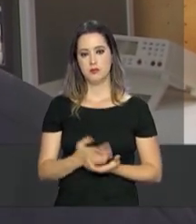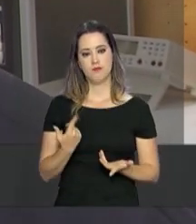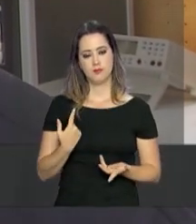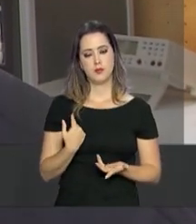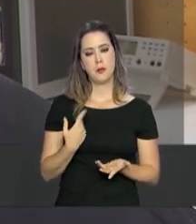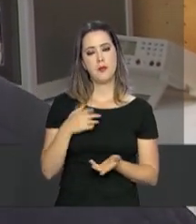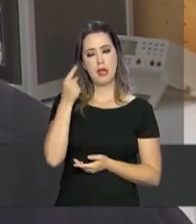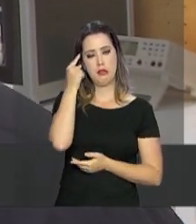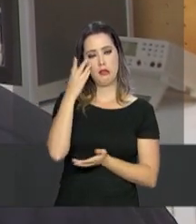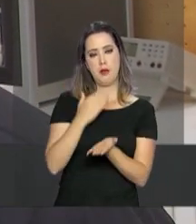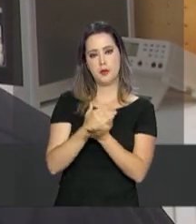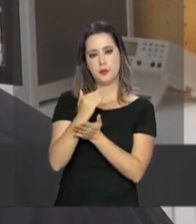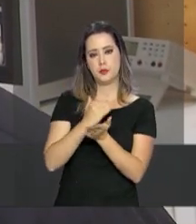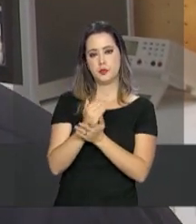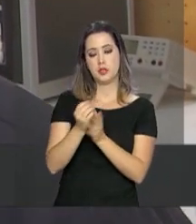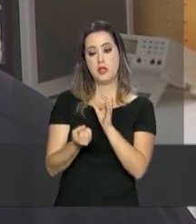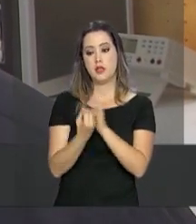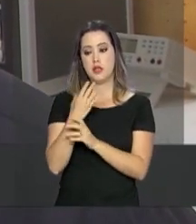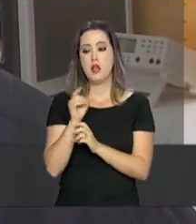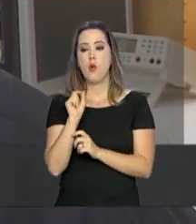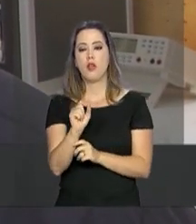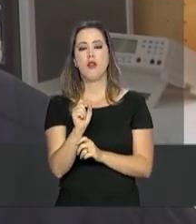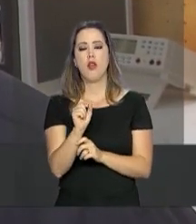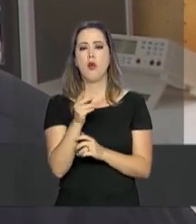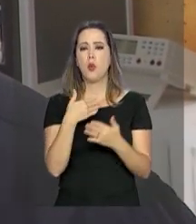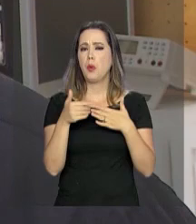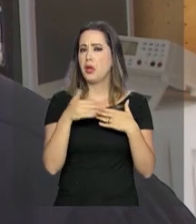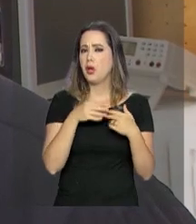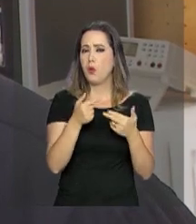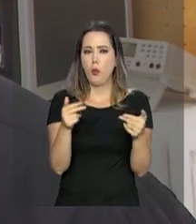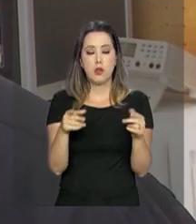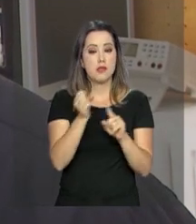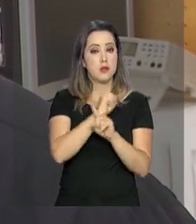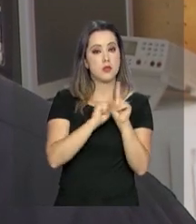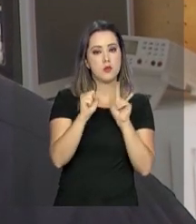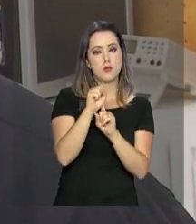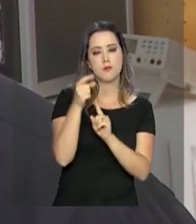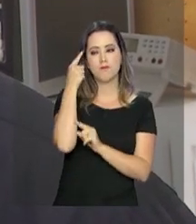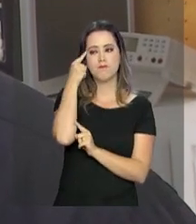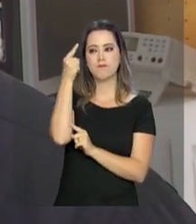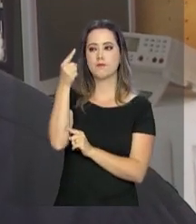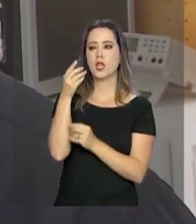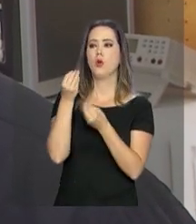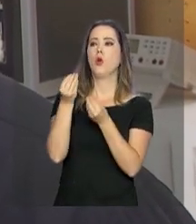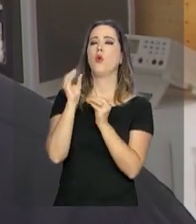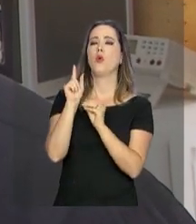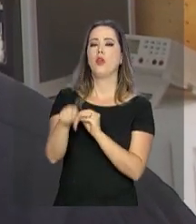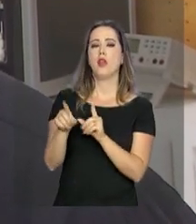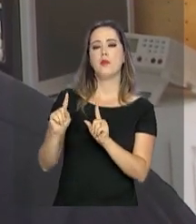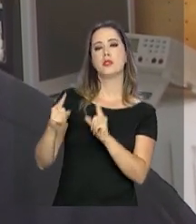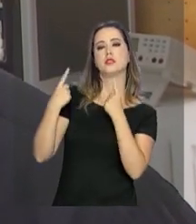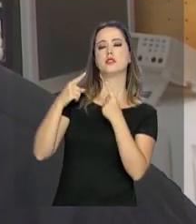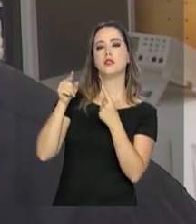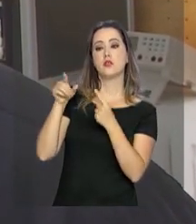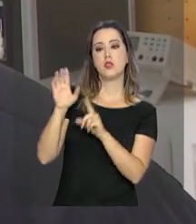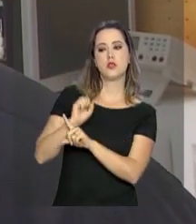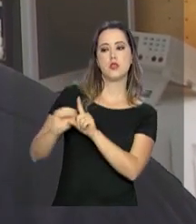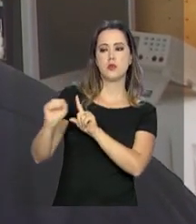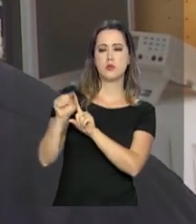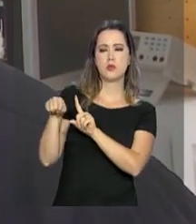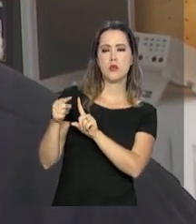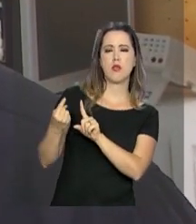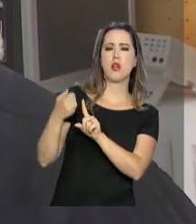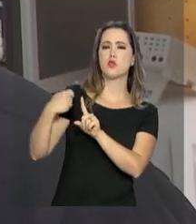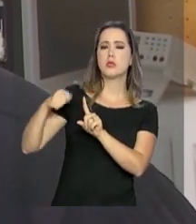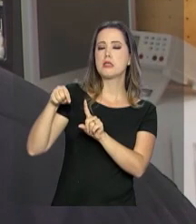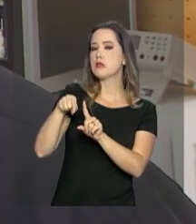algo não pra eles e sim para a sociedade com base nisso ele sempre pensam o que tem de mais desafiador na sociedade quais os nossos